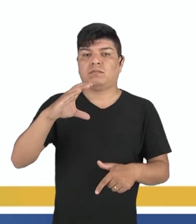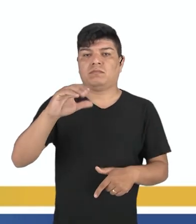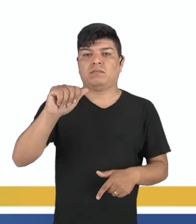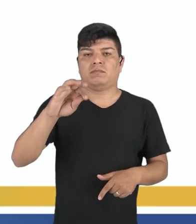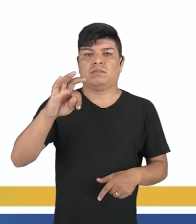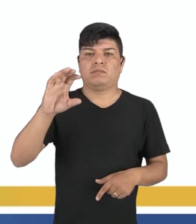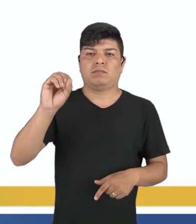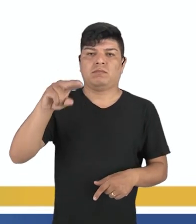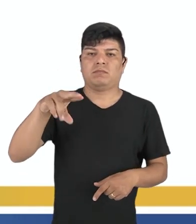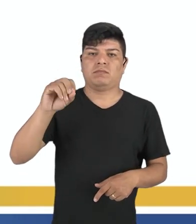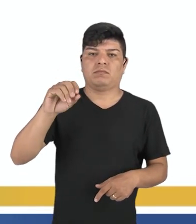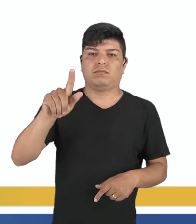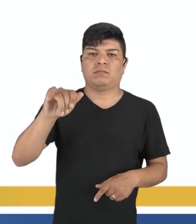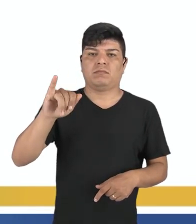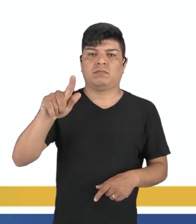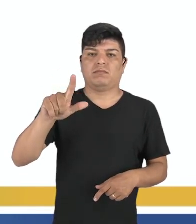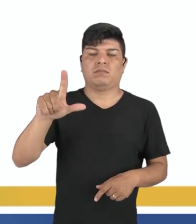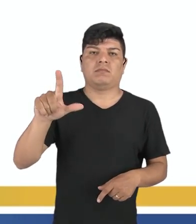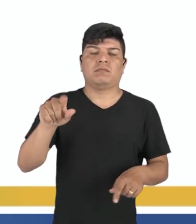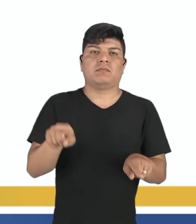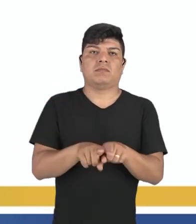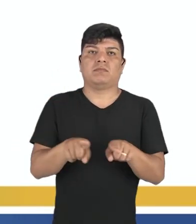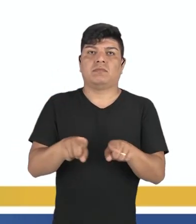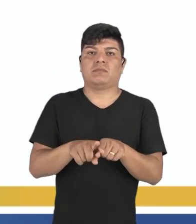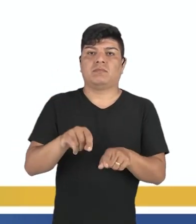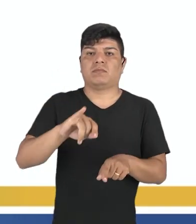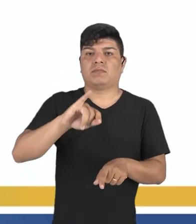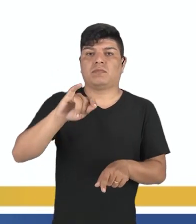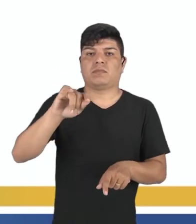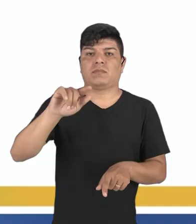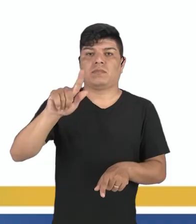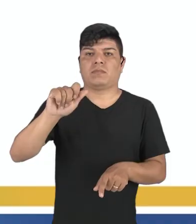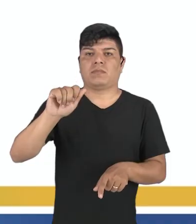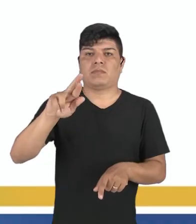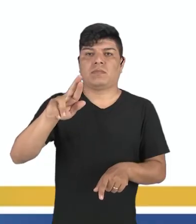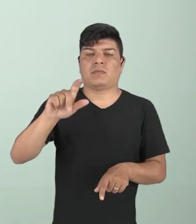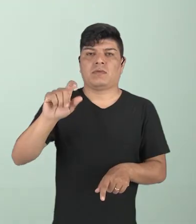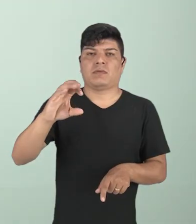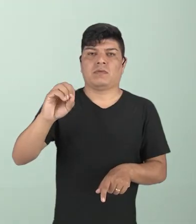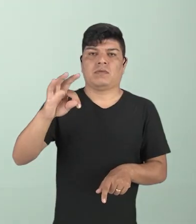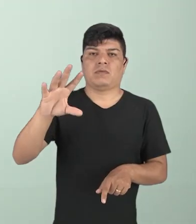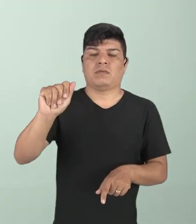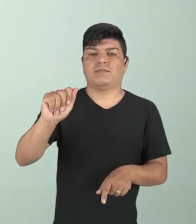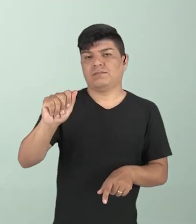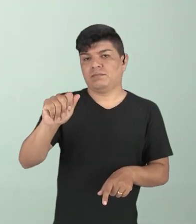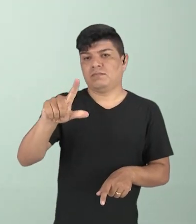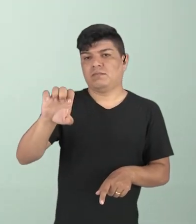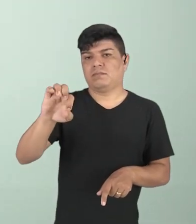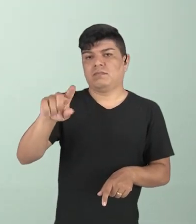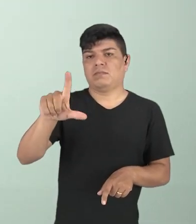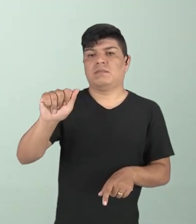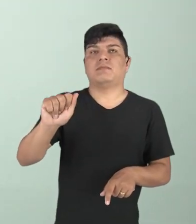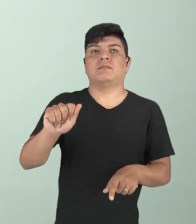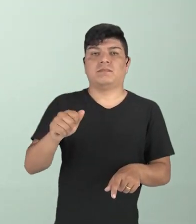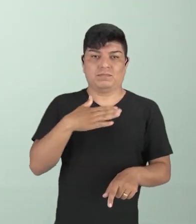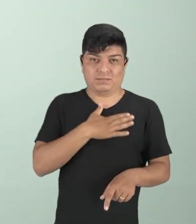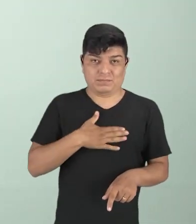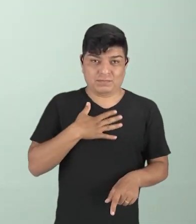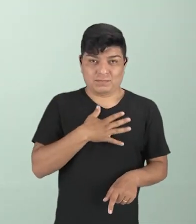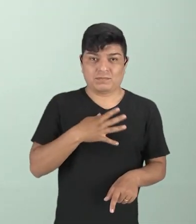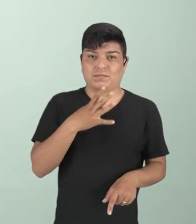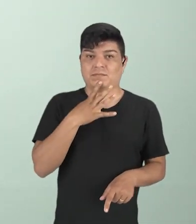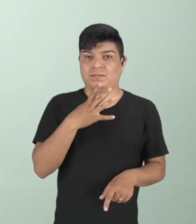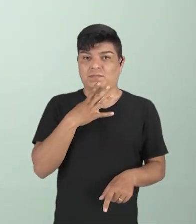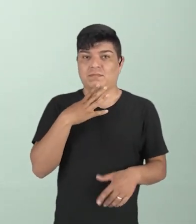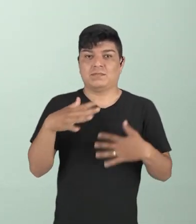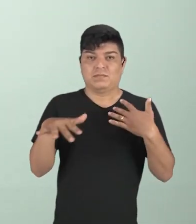de outros como Djavan, Gal Costa, Simone e Leila Pinheiro. Gostou então de conhecer um